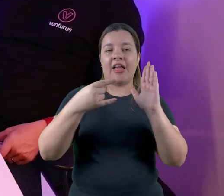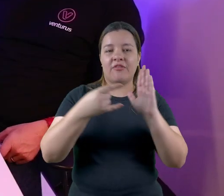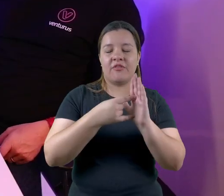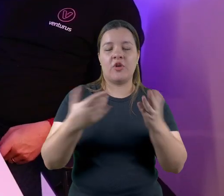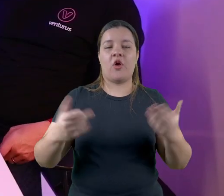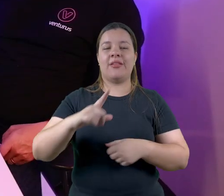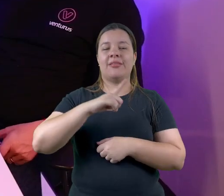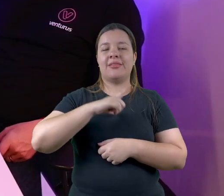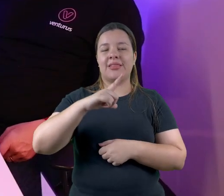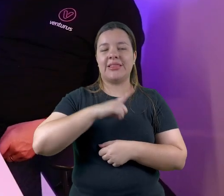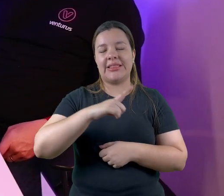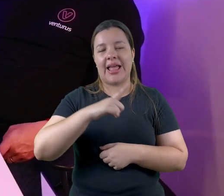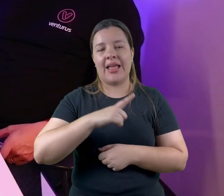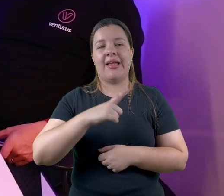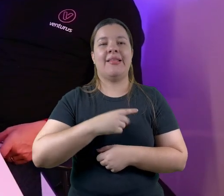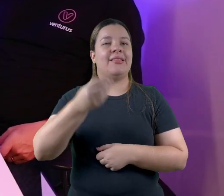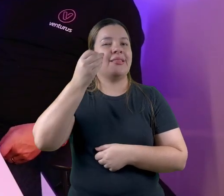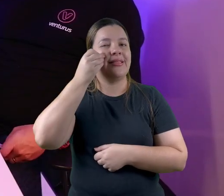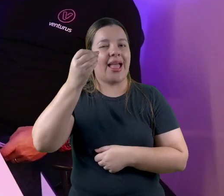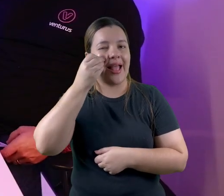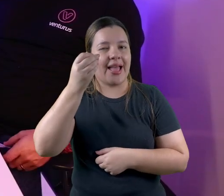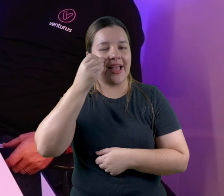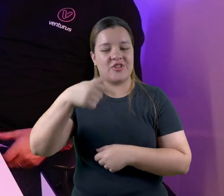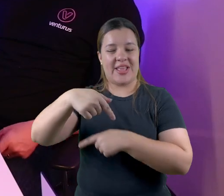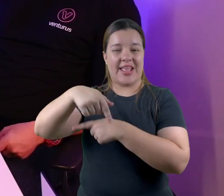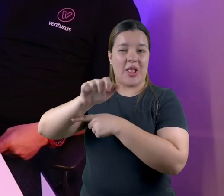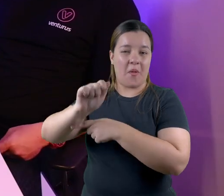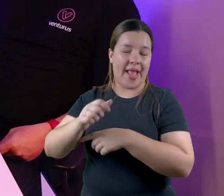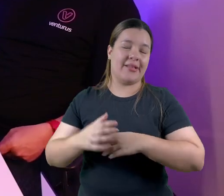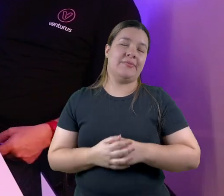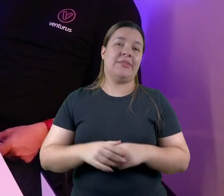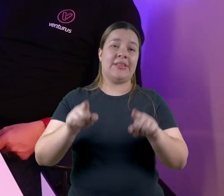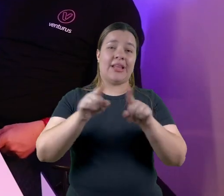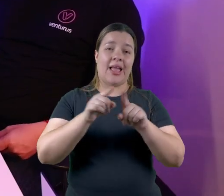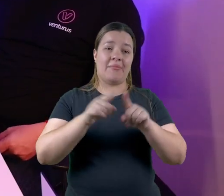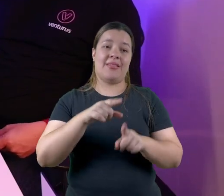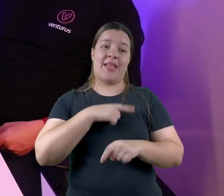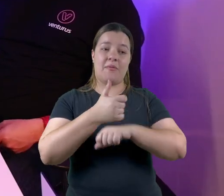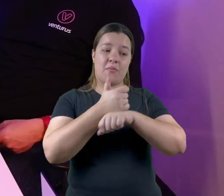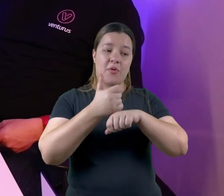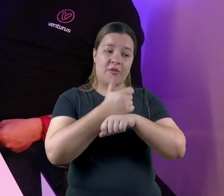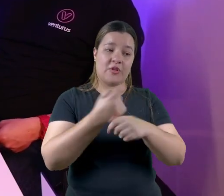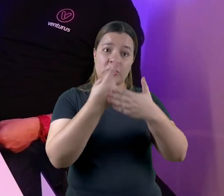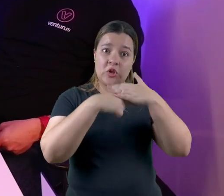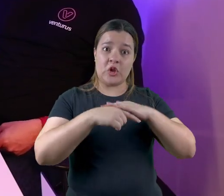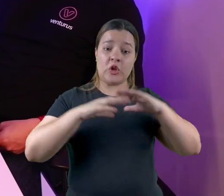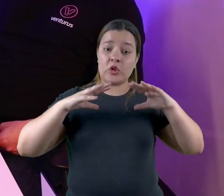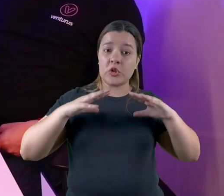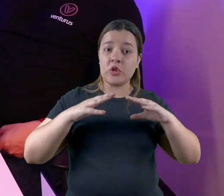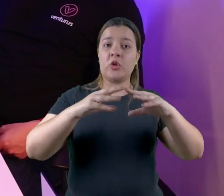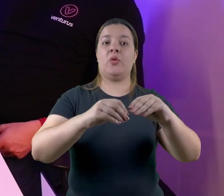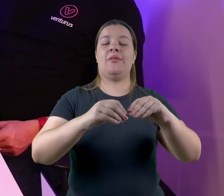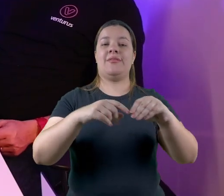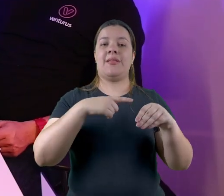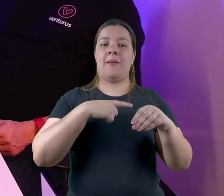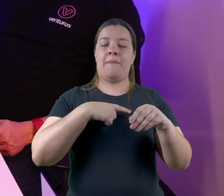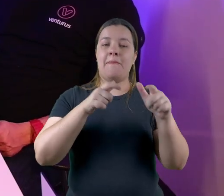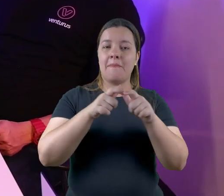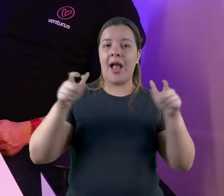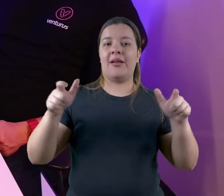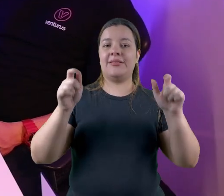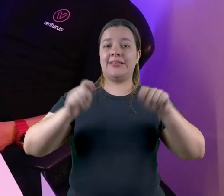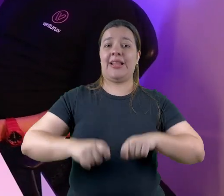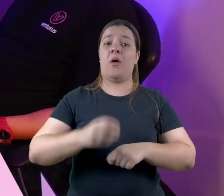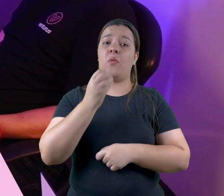desenvolvedor Você tem os os testadores né os Kway Você tem os designers Então tudo isso